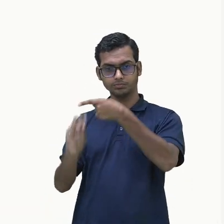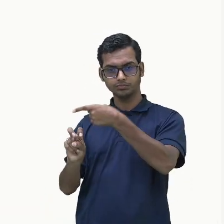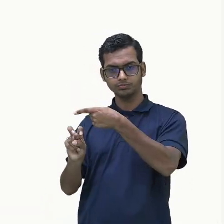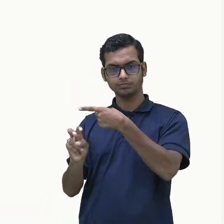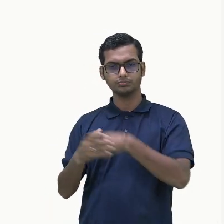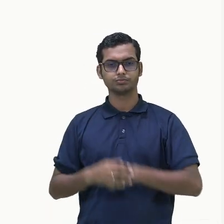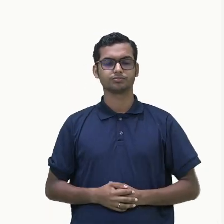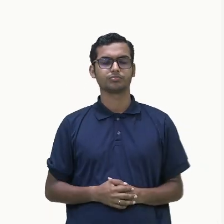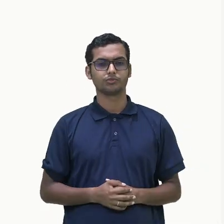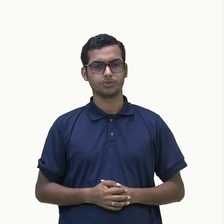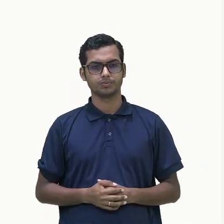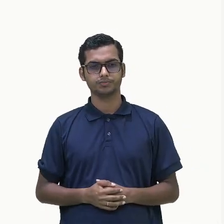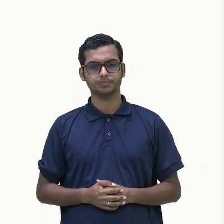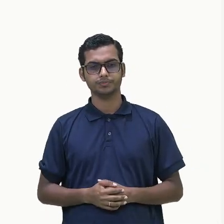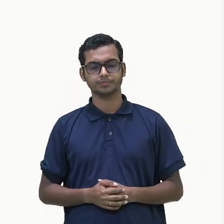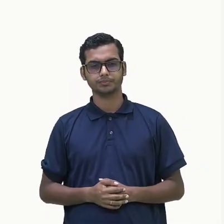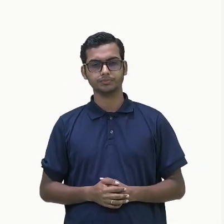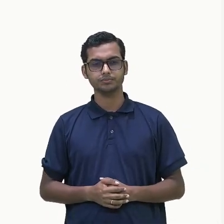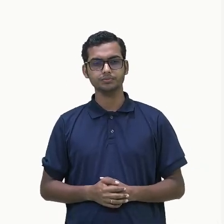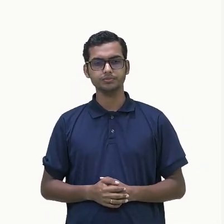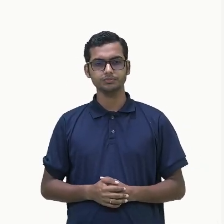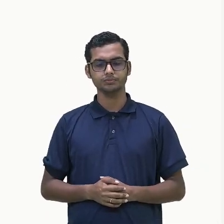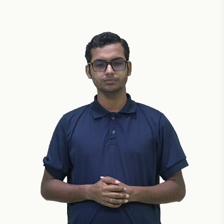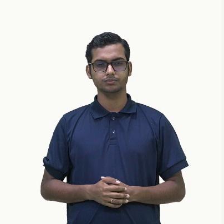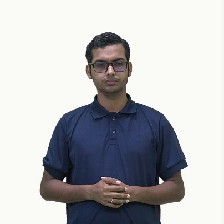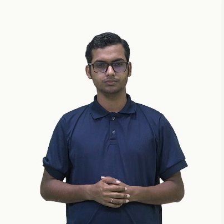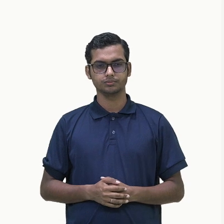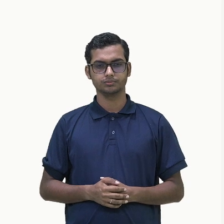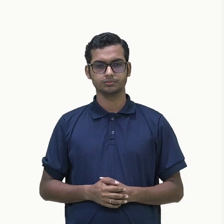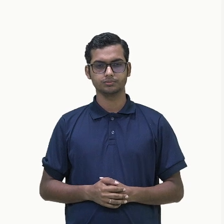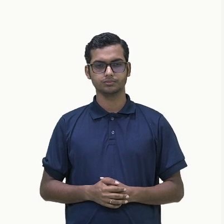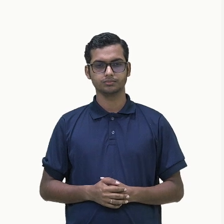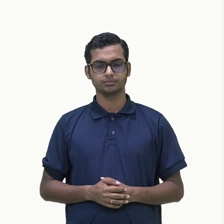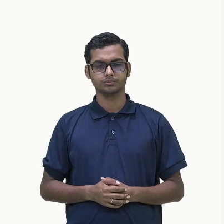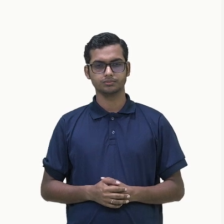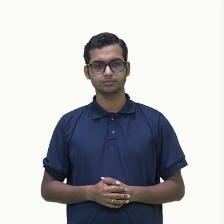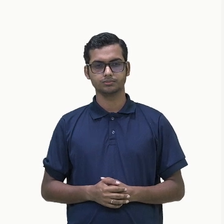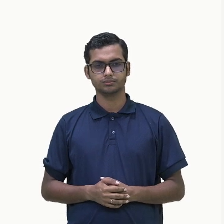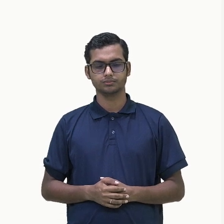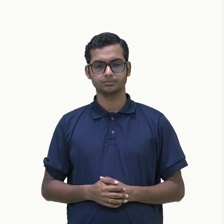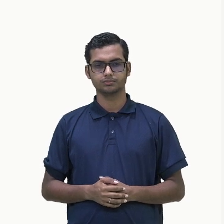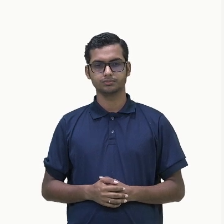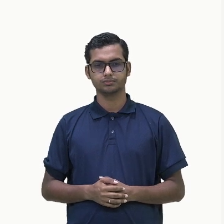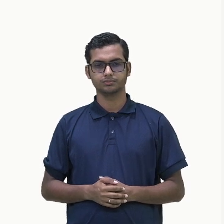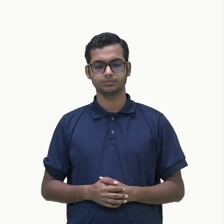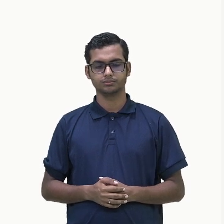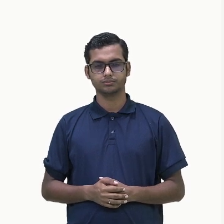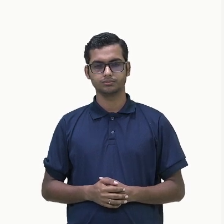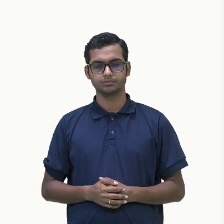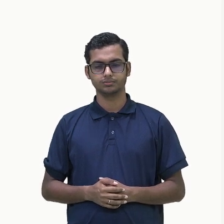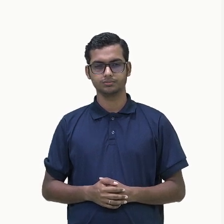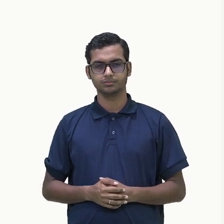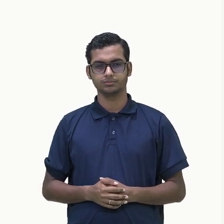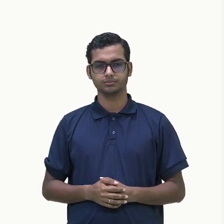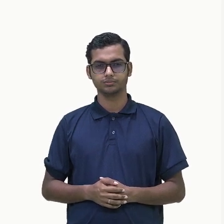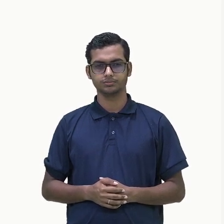Então, 2 quintos. E segundo o enunciado, a